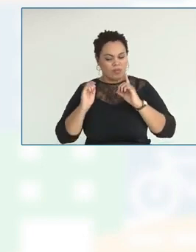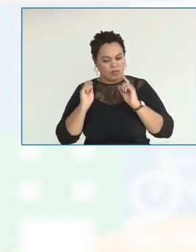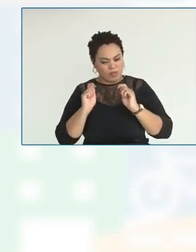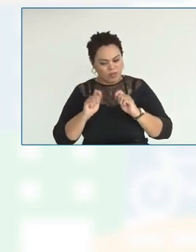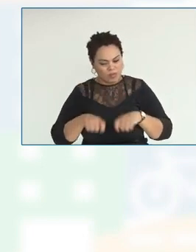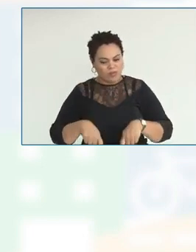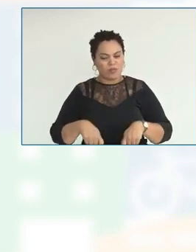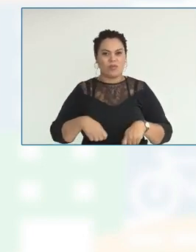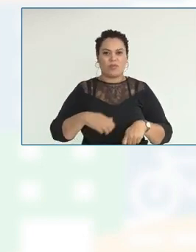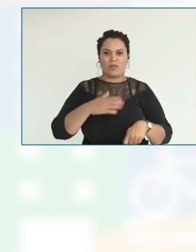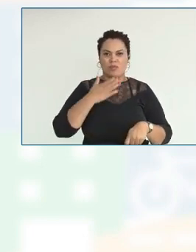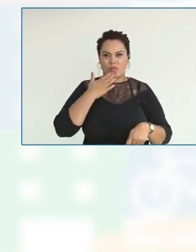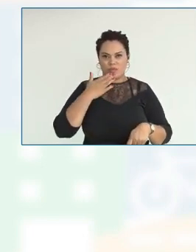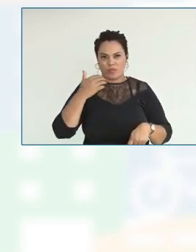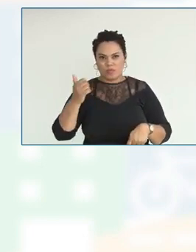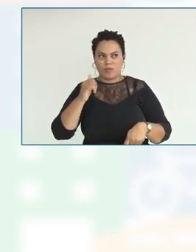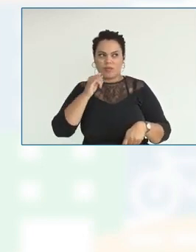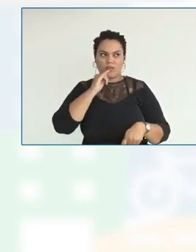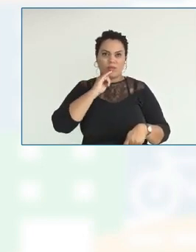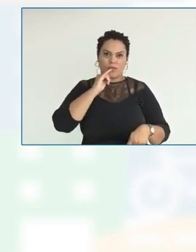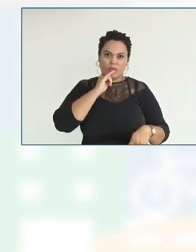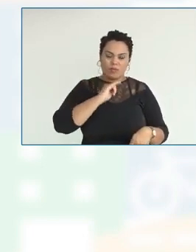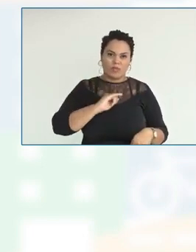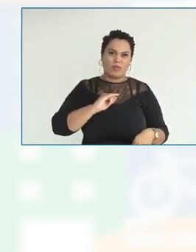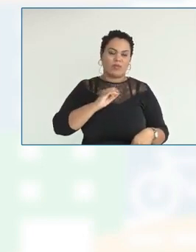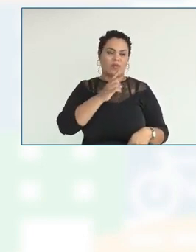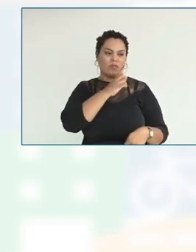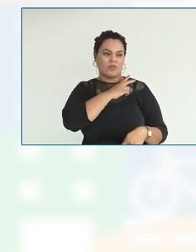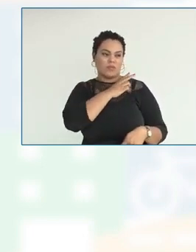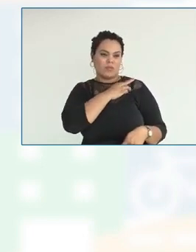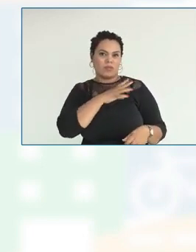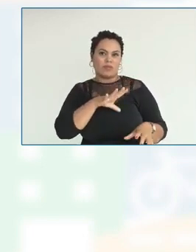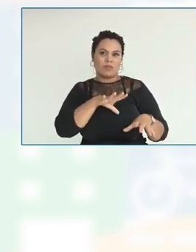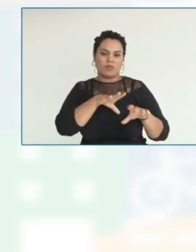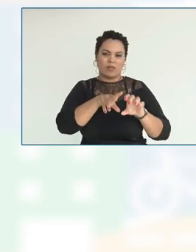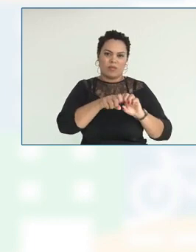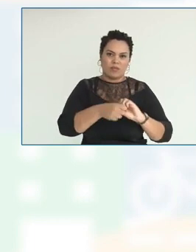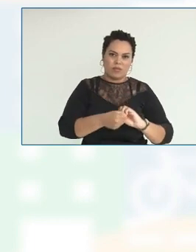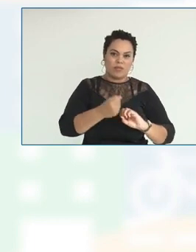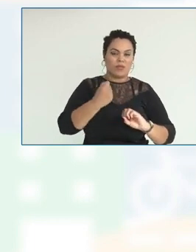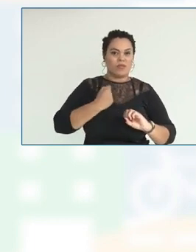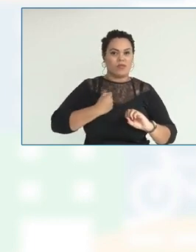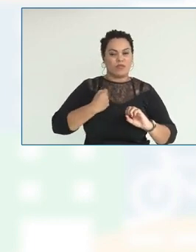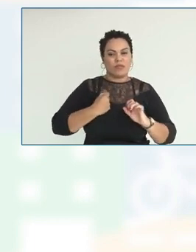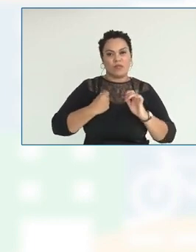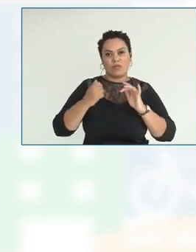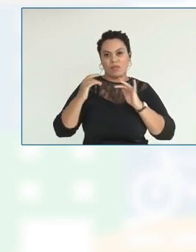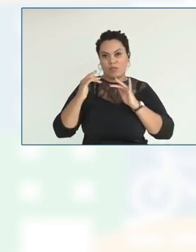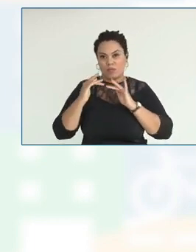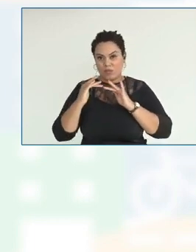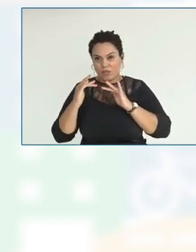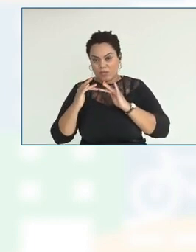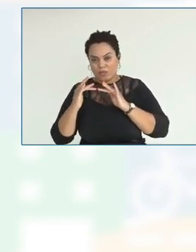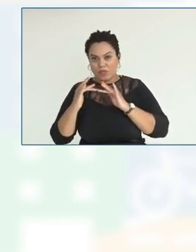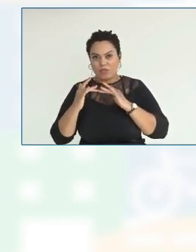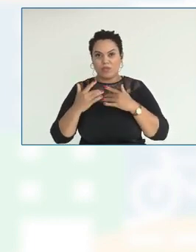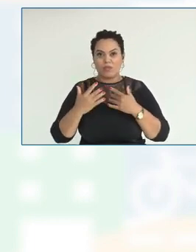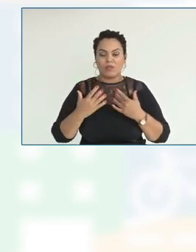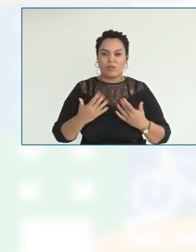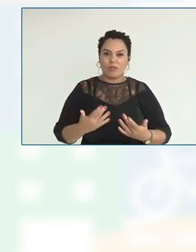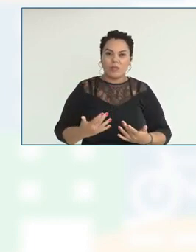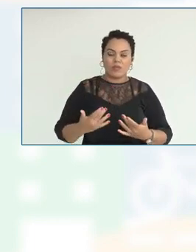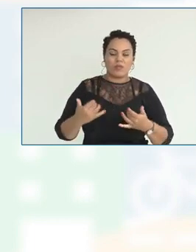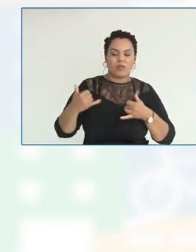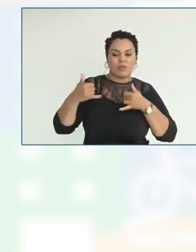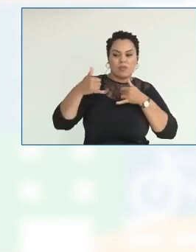da escolaridade, do número do telefone, mas chama muita atenção o percentual de incompletude